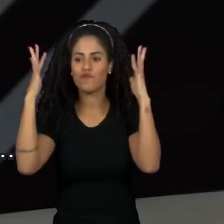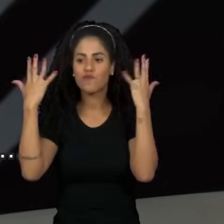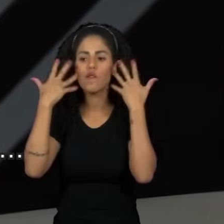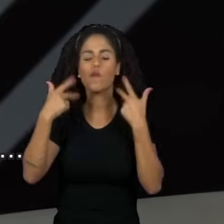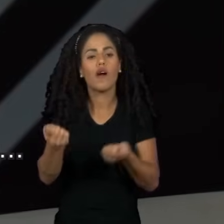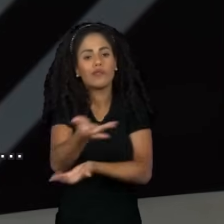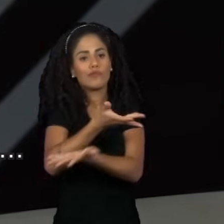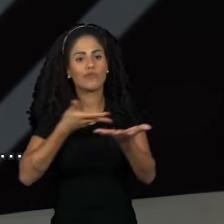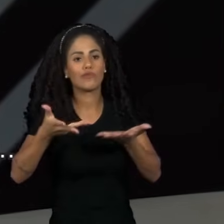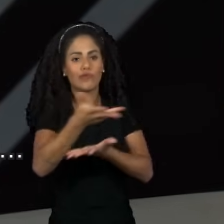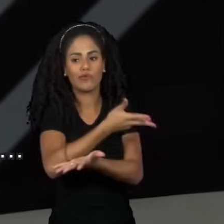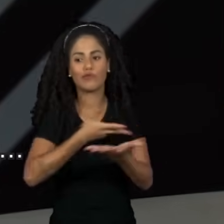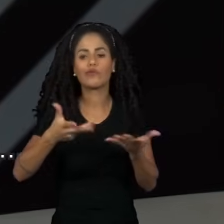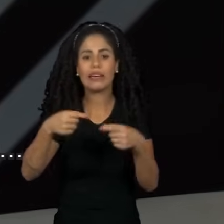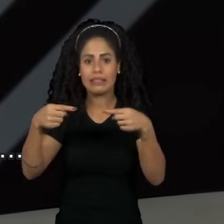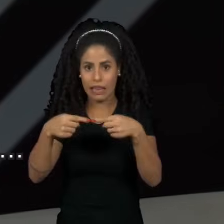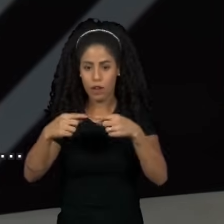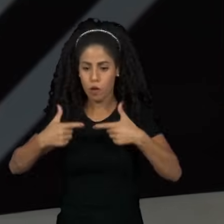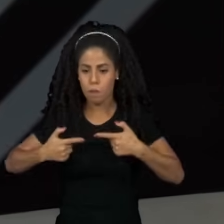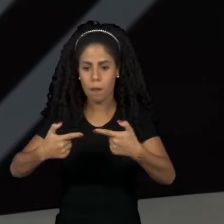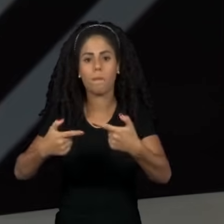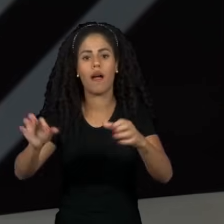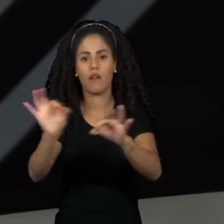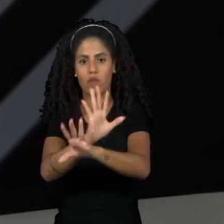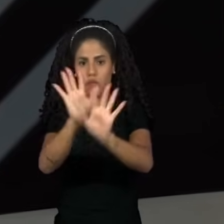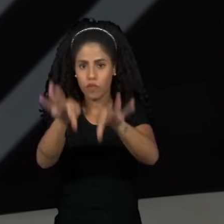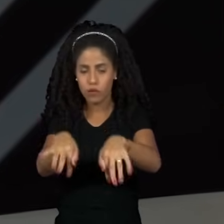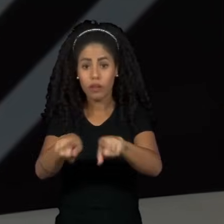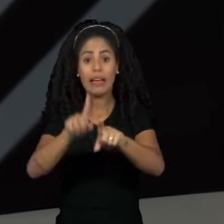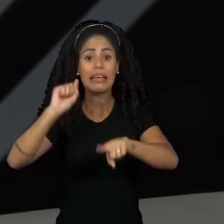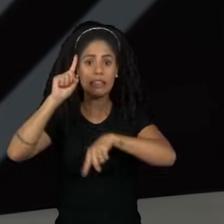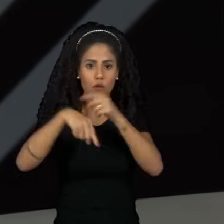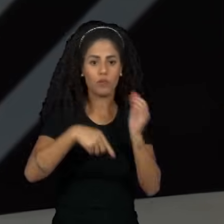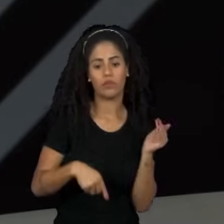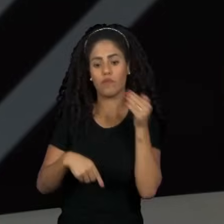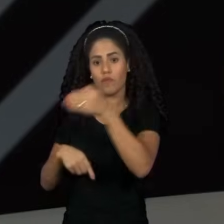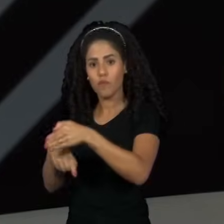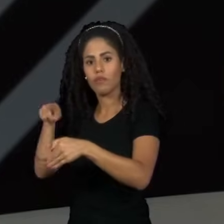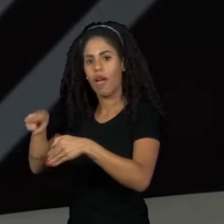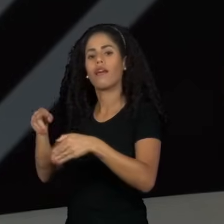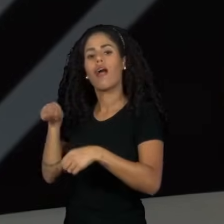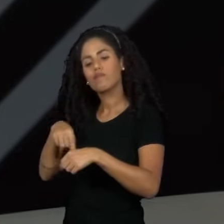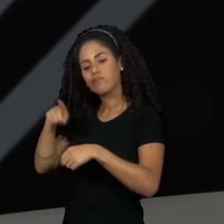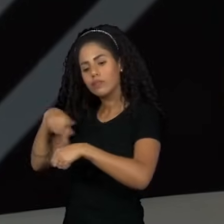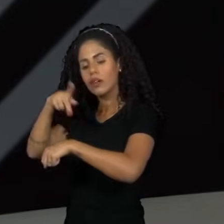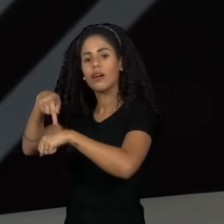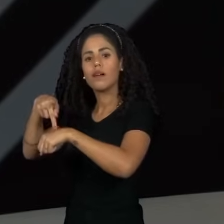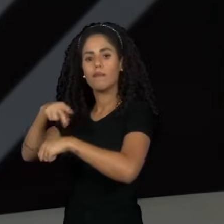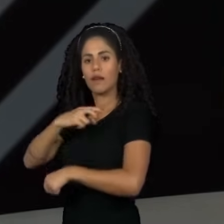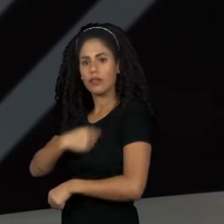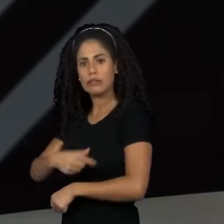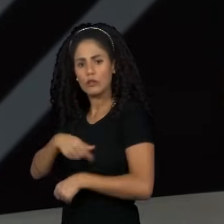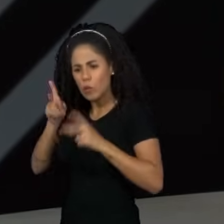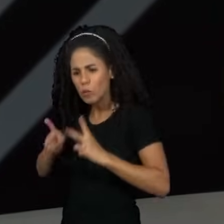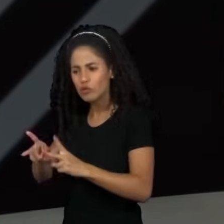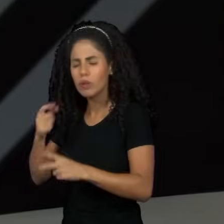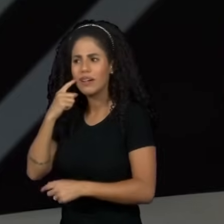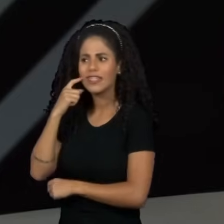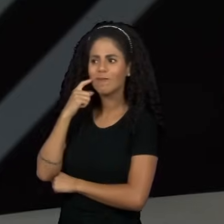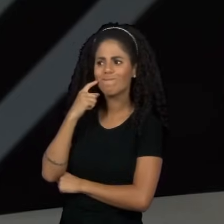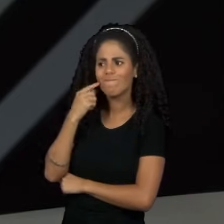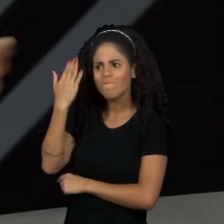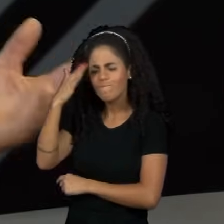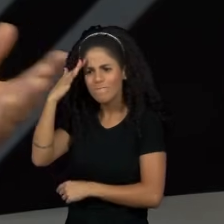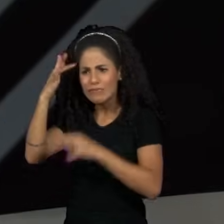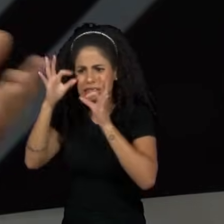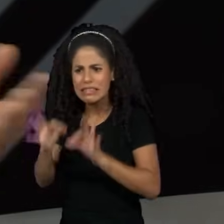fim da guerra, voltei para a Suíça, decidido de fazer o trabalho lá, seja, continuar lá, mas ainda não tinham suficiente